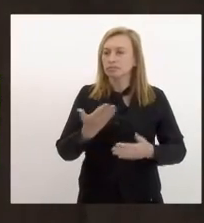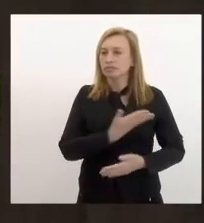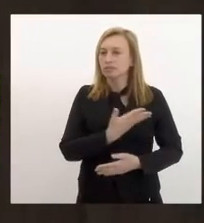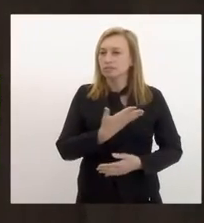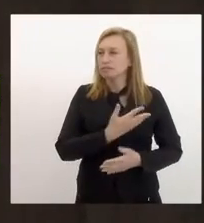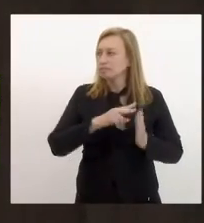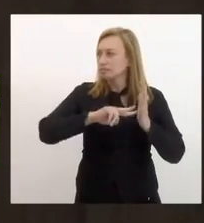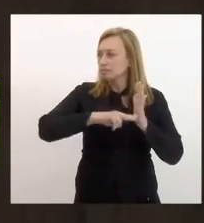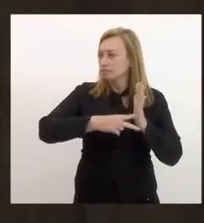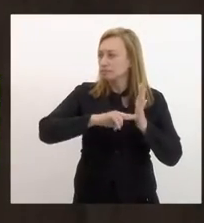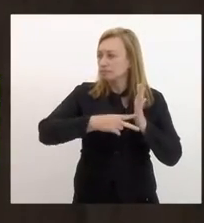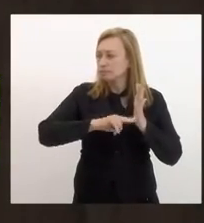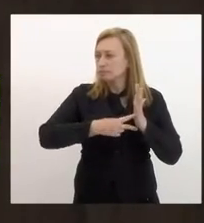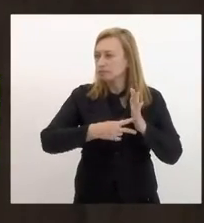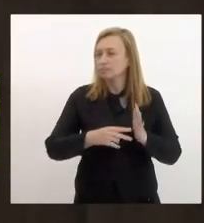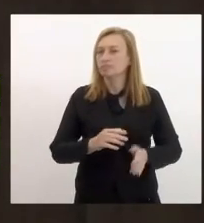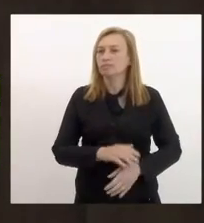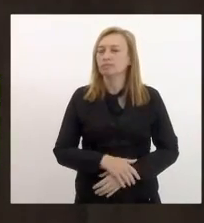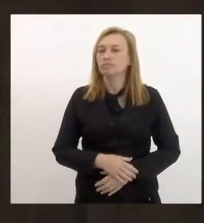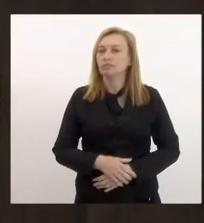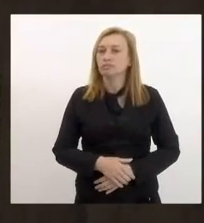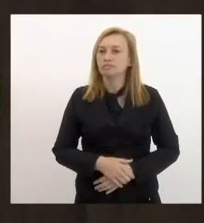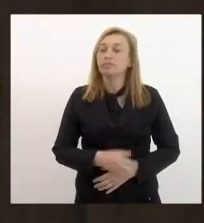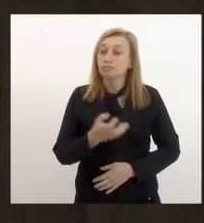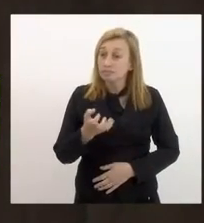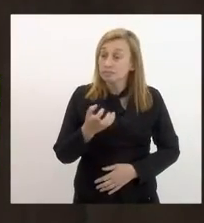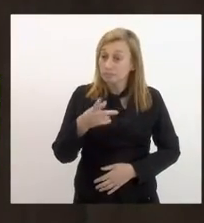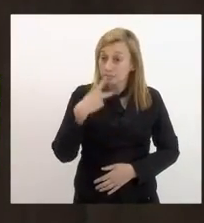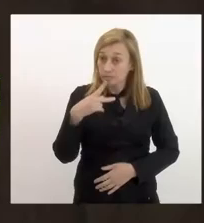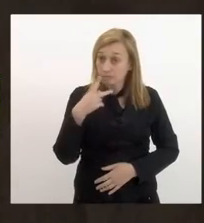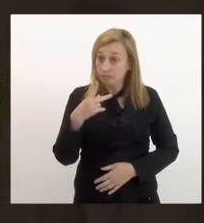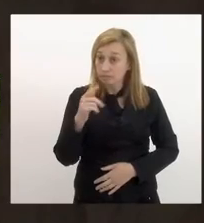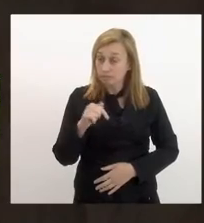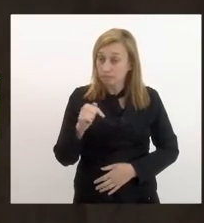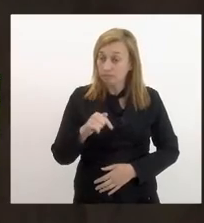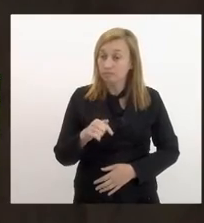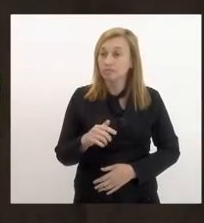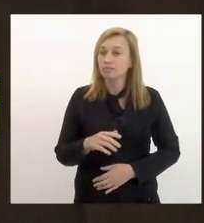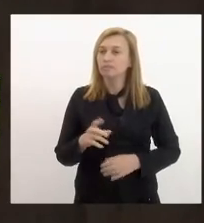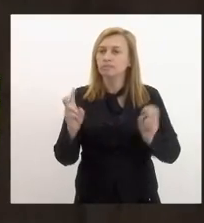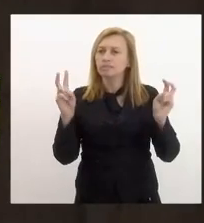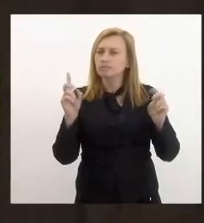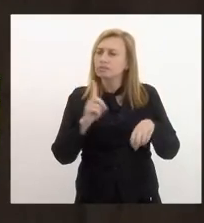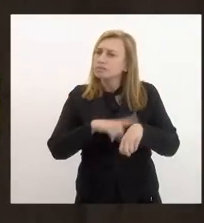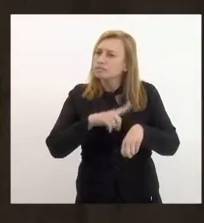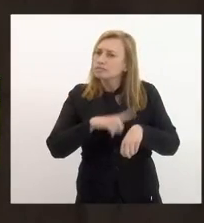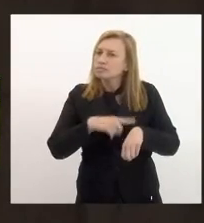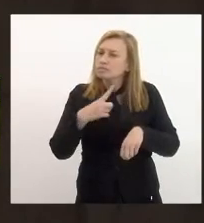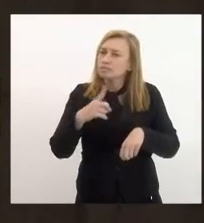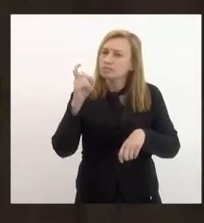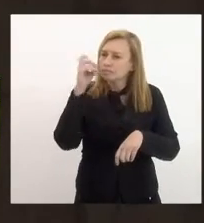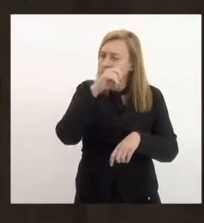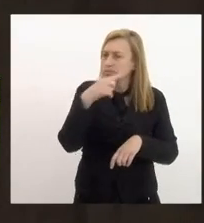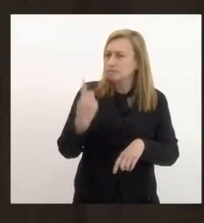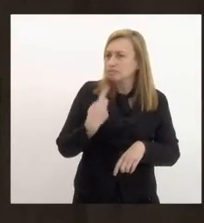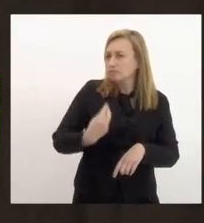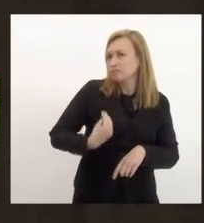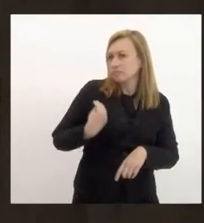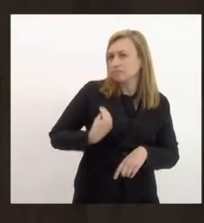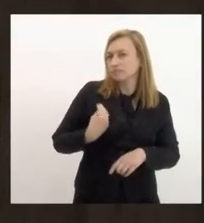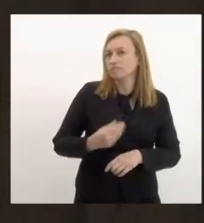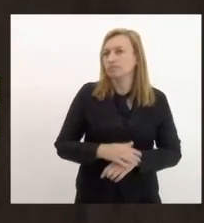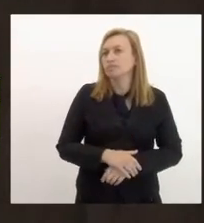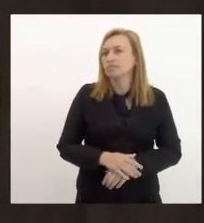também presente eu quero fazer aqui uma ponderação com relação a esse momento tão difícil que a gente vive primeiro